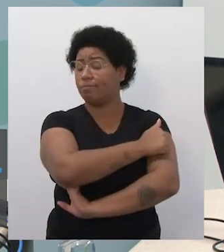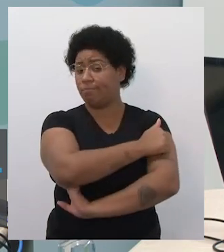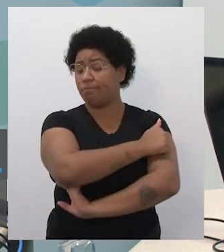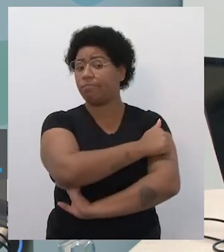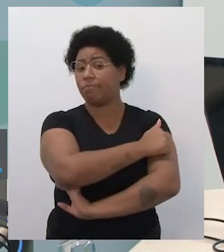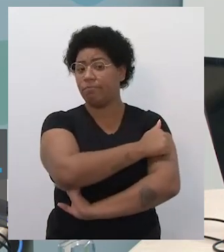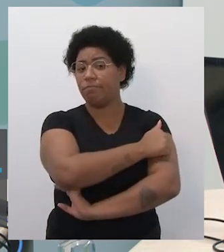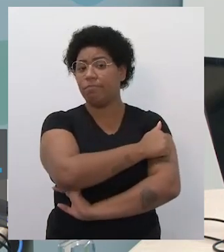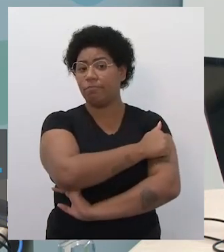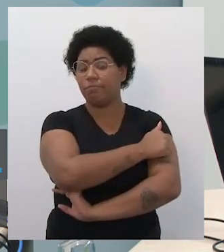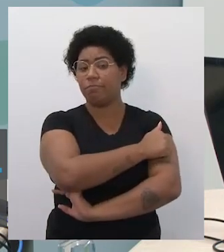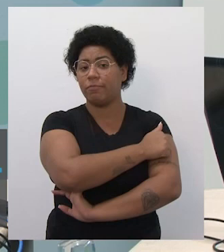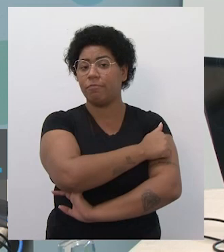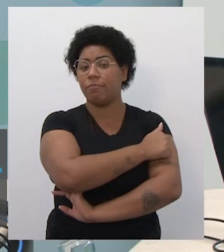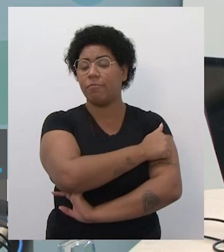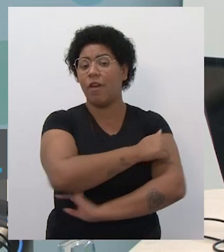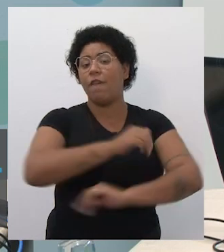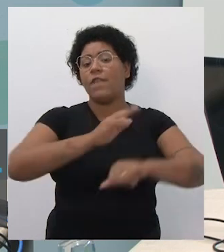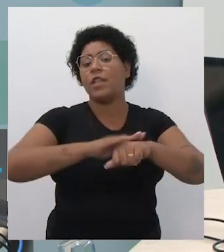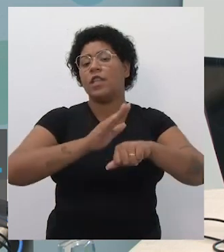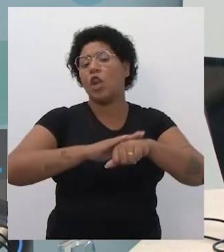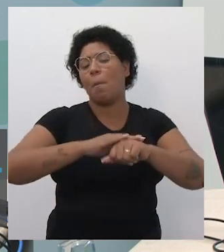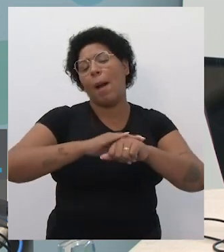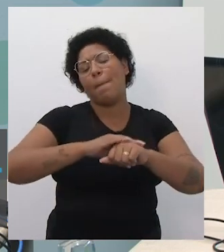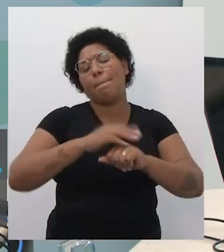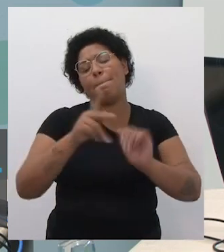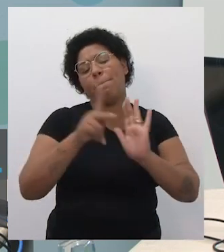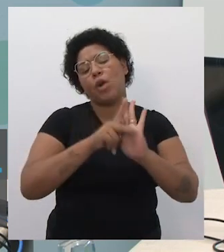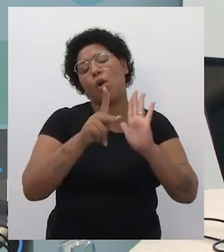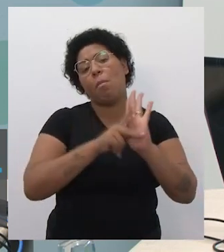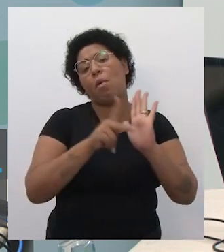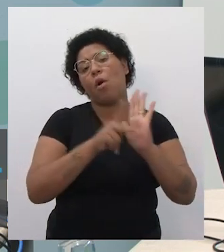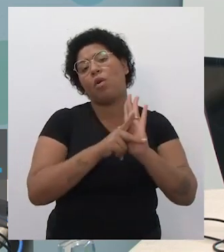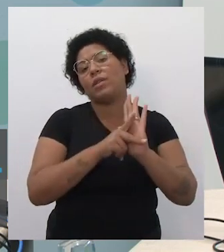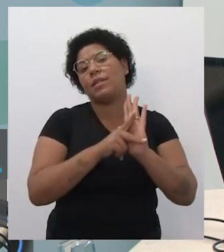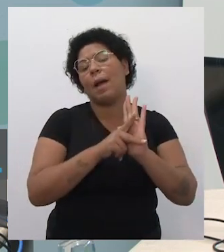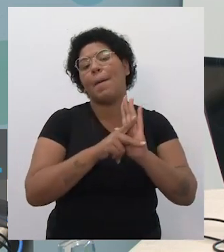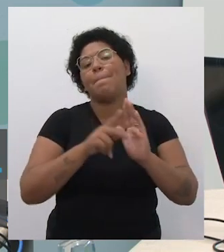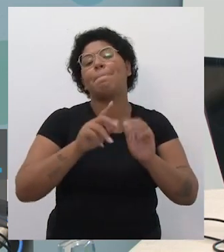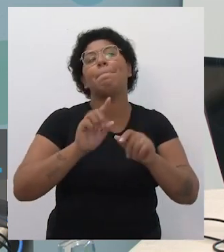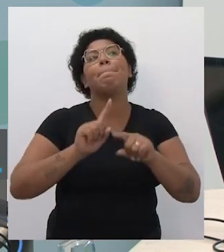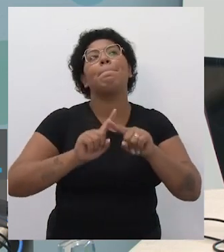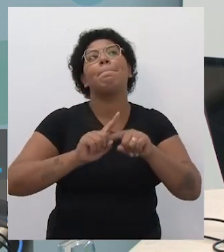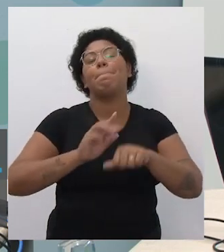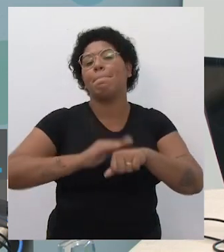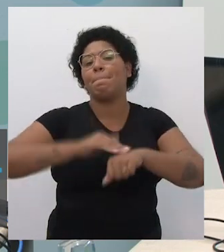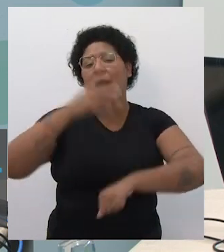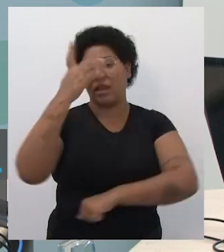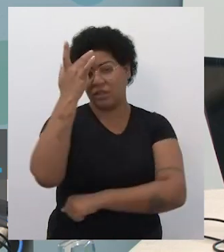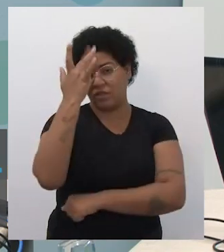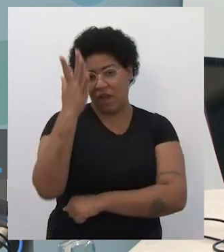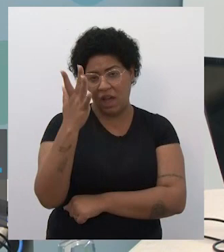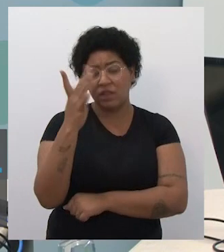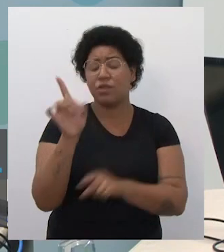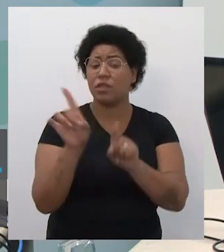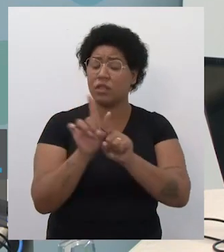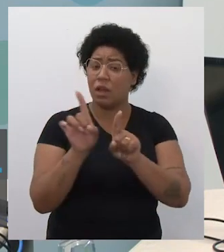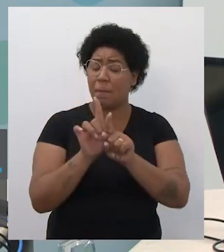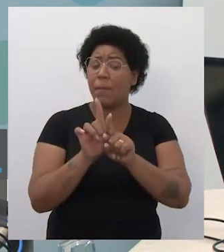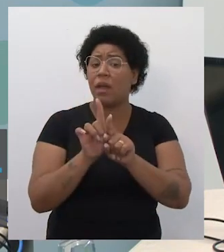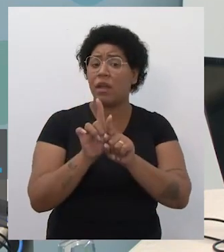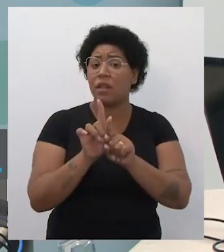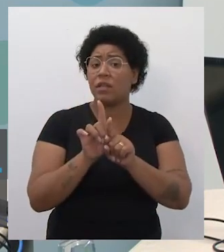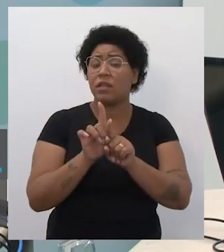uma proposta mais contextualizada, mais, digamos, até democrática. Garantir uma permanência interessada também é